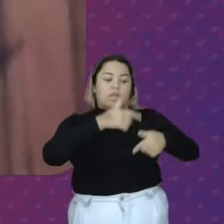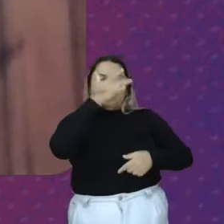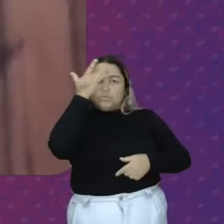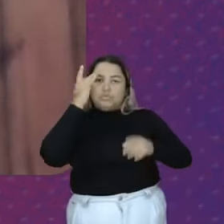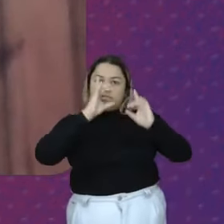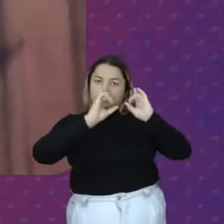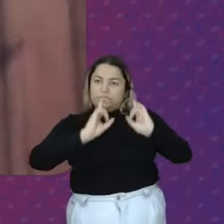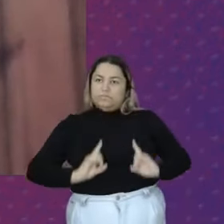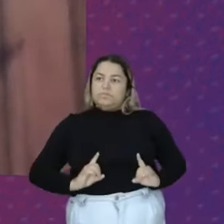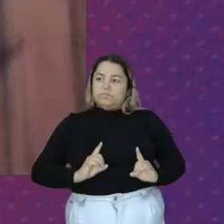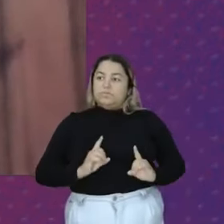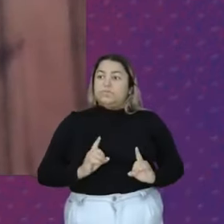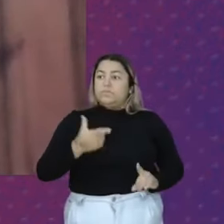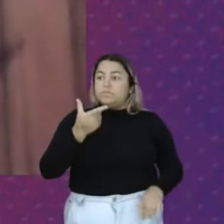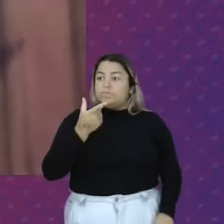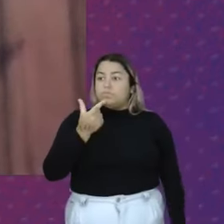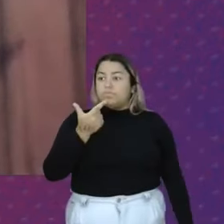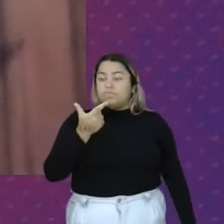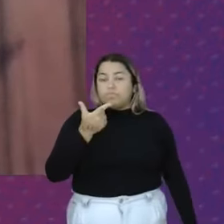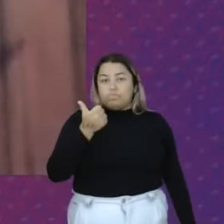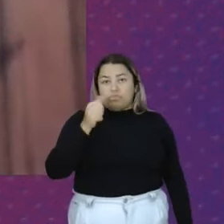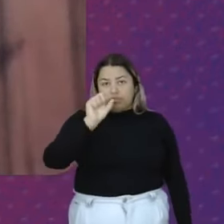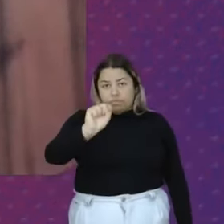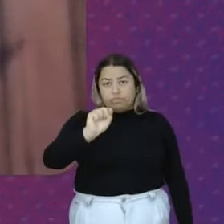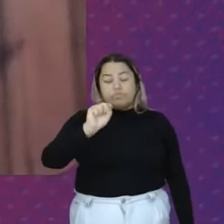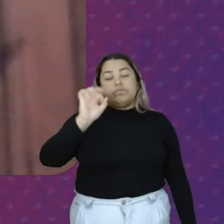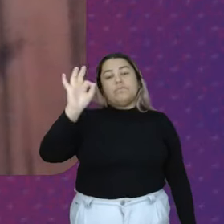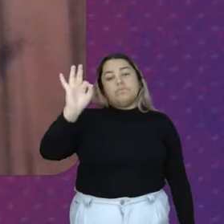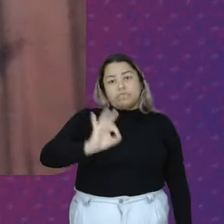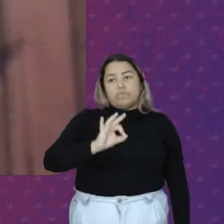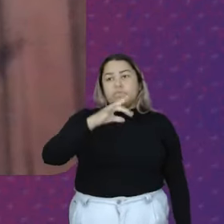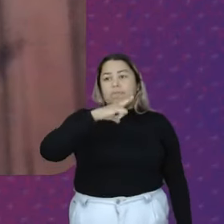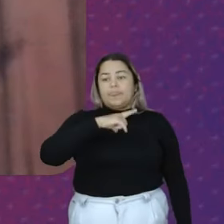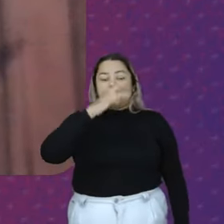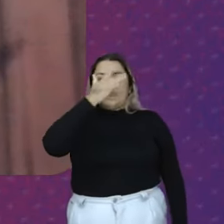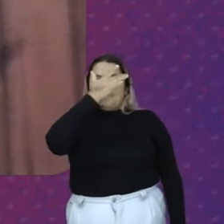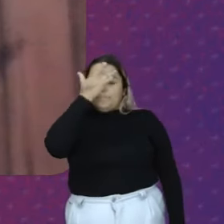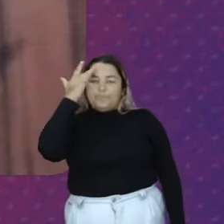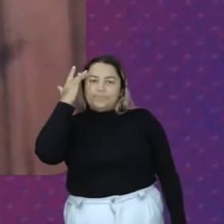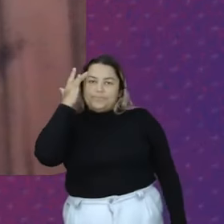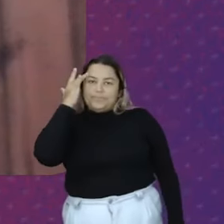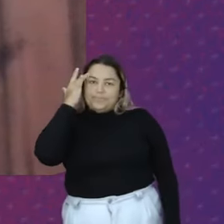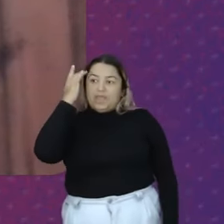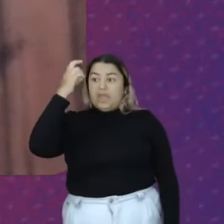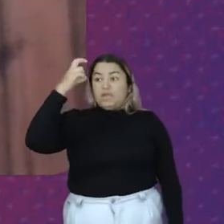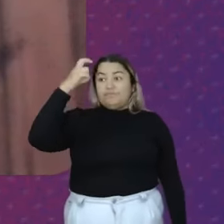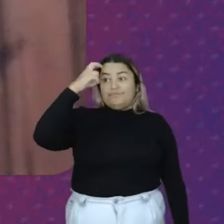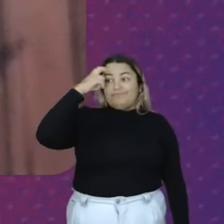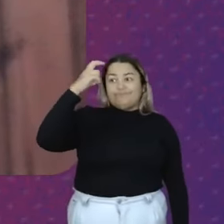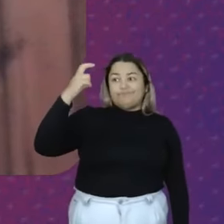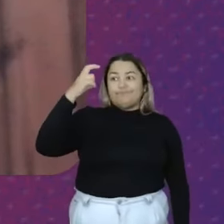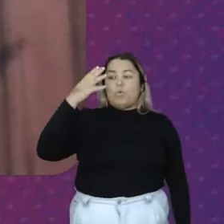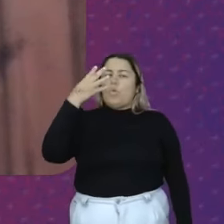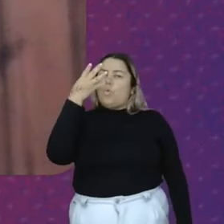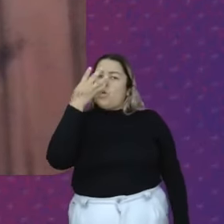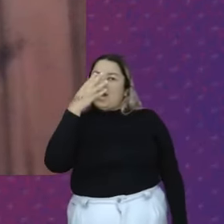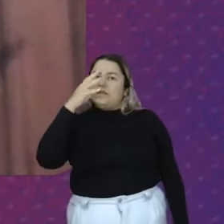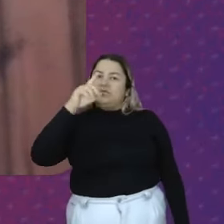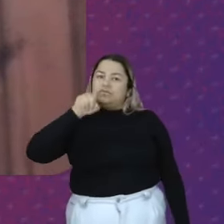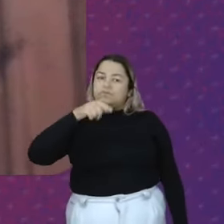das pessoas com deficiência apenas 28% tem agora as pessoas com deficiência intelectual somente